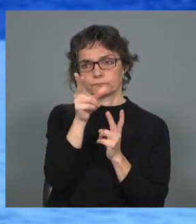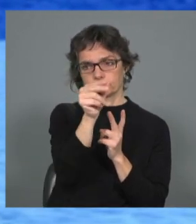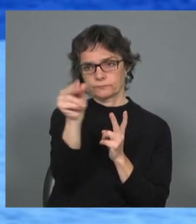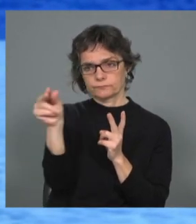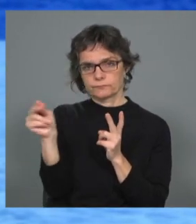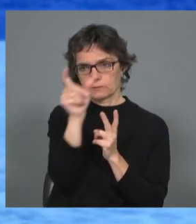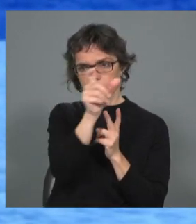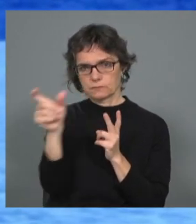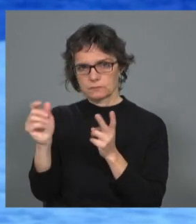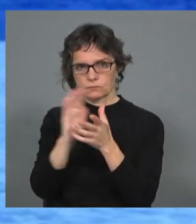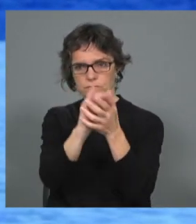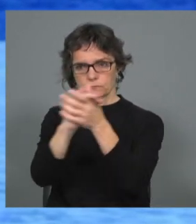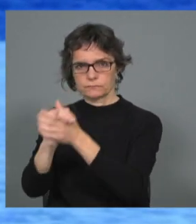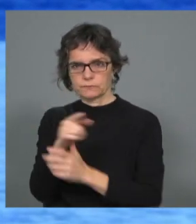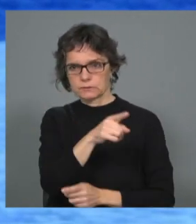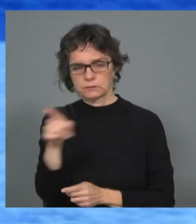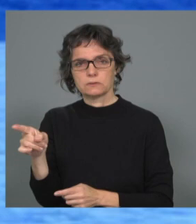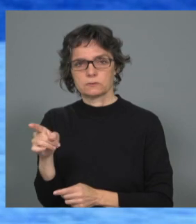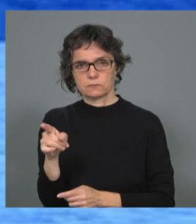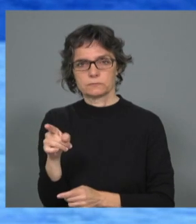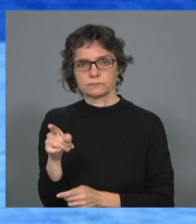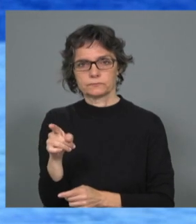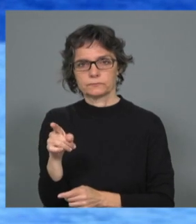essas pessoas que estão nestas